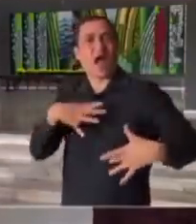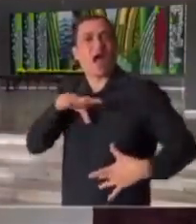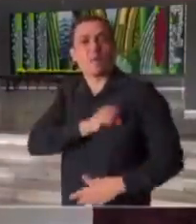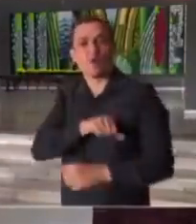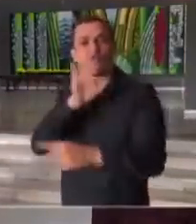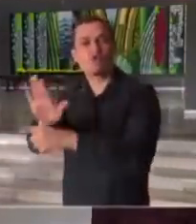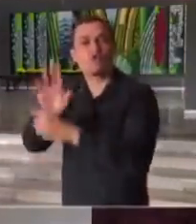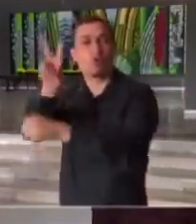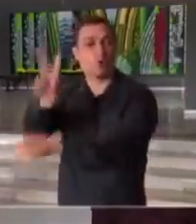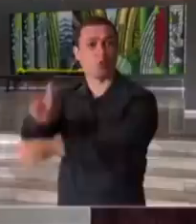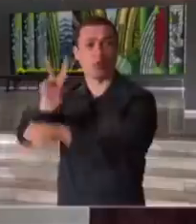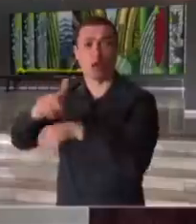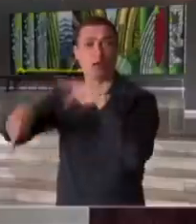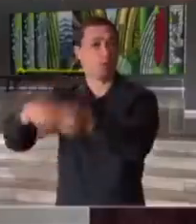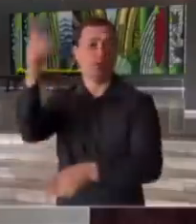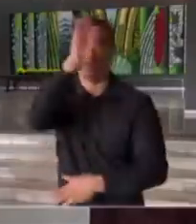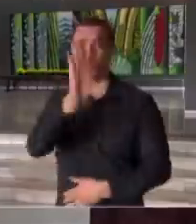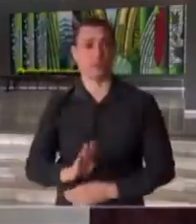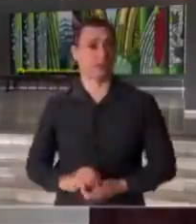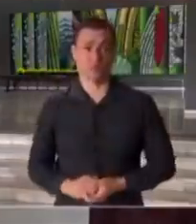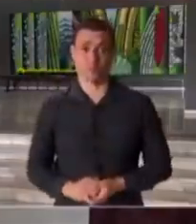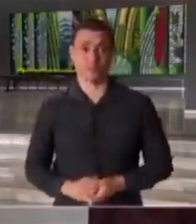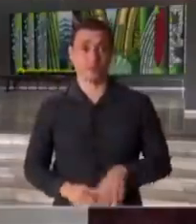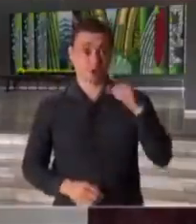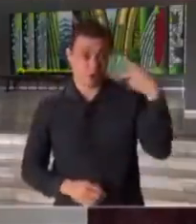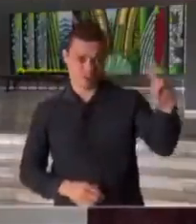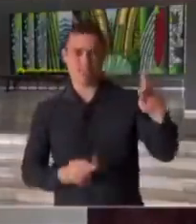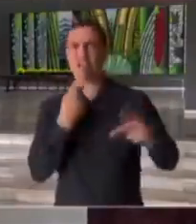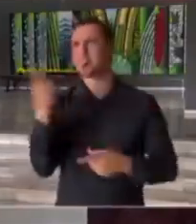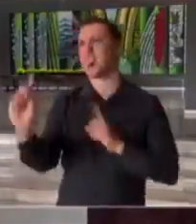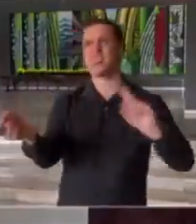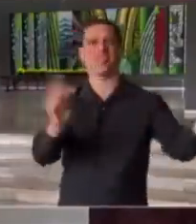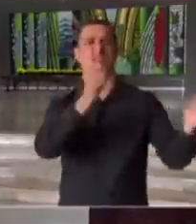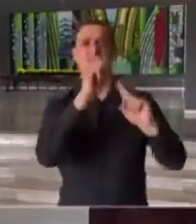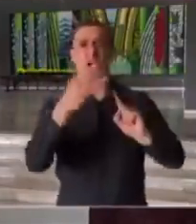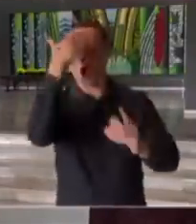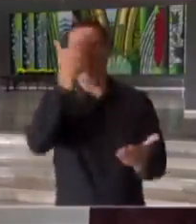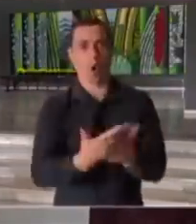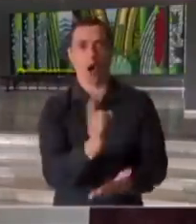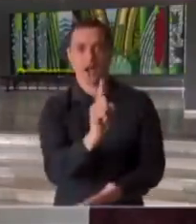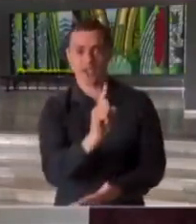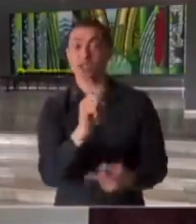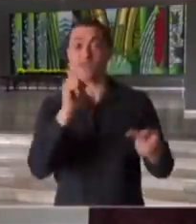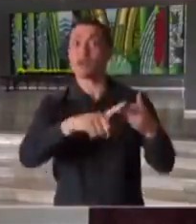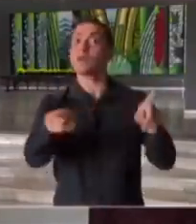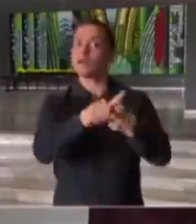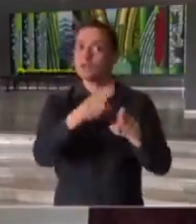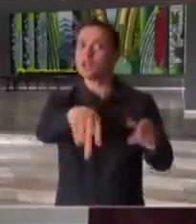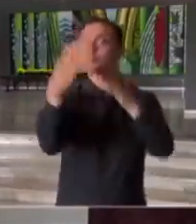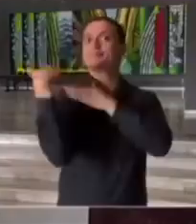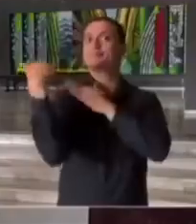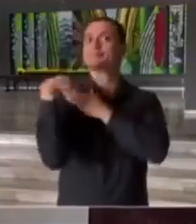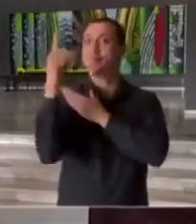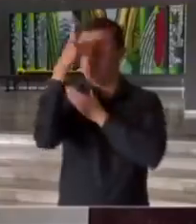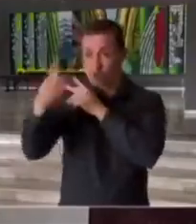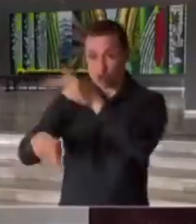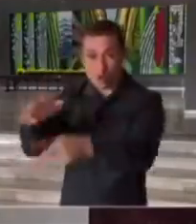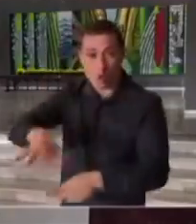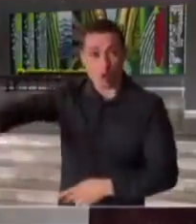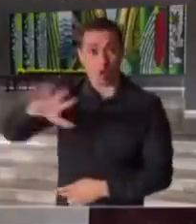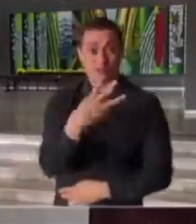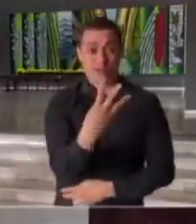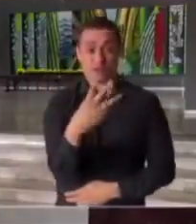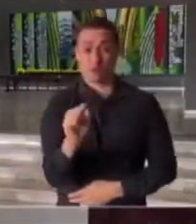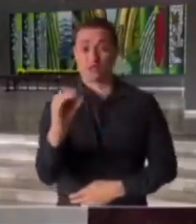proteção à população do seu país com o seu negacionismo funciona responsável uma parcela considerável das quase